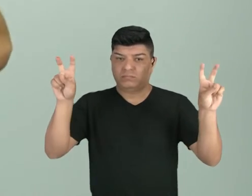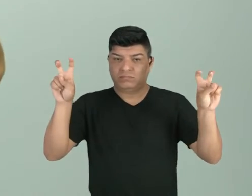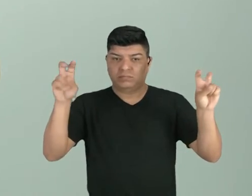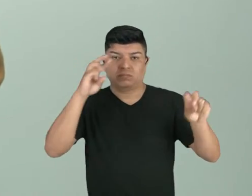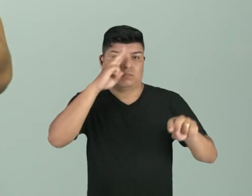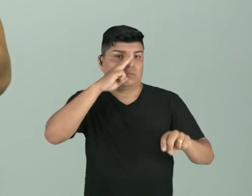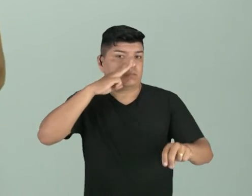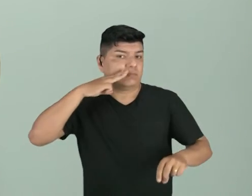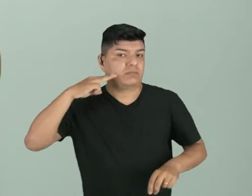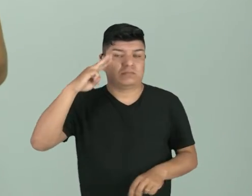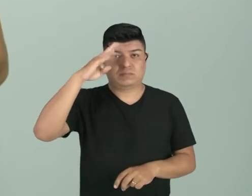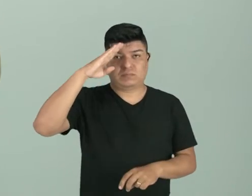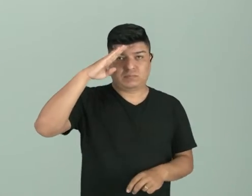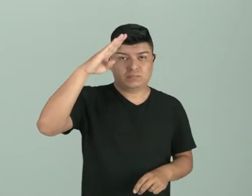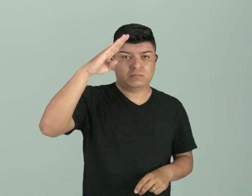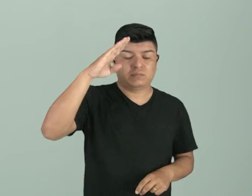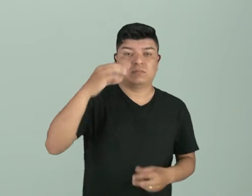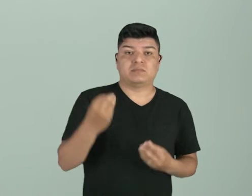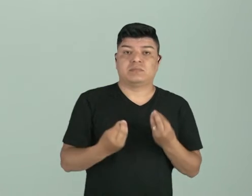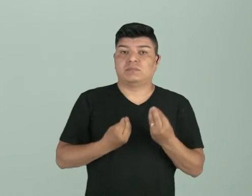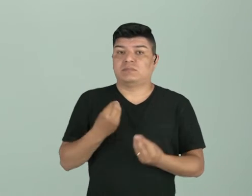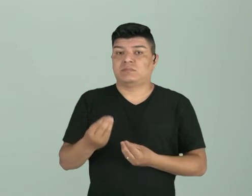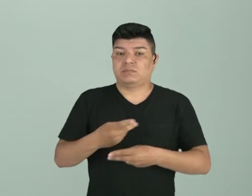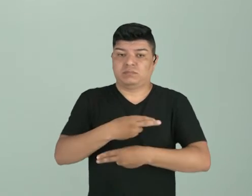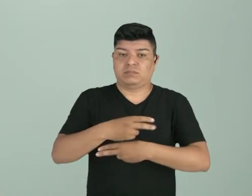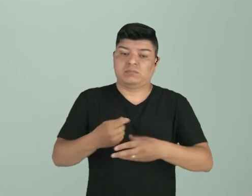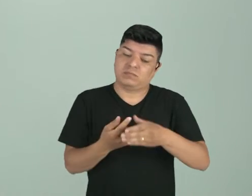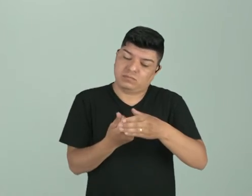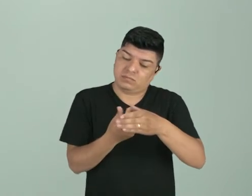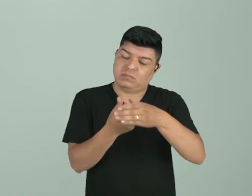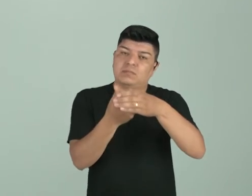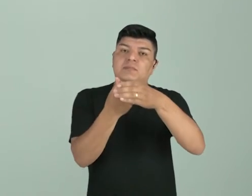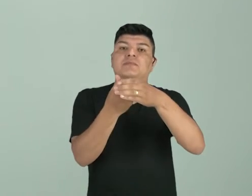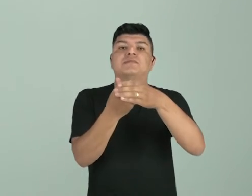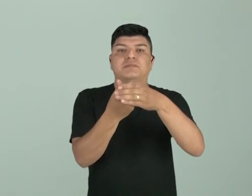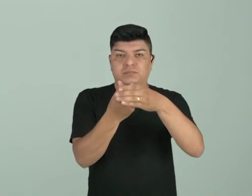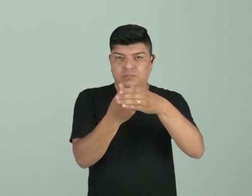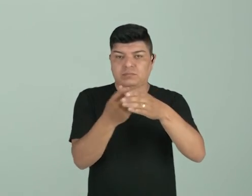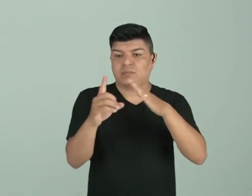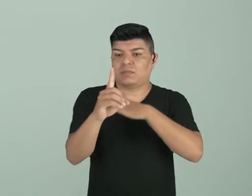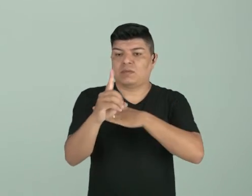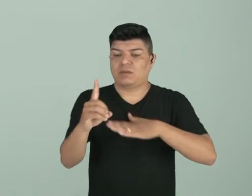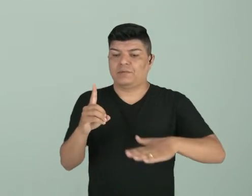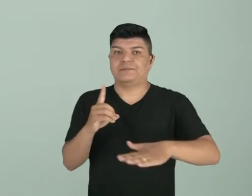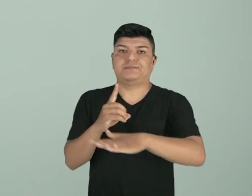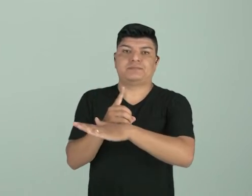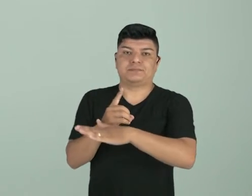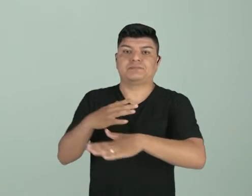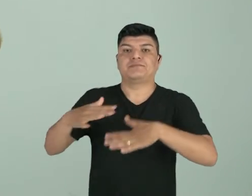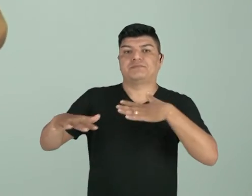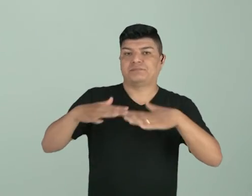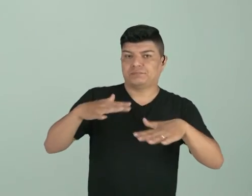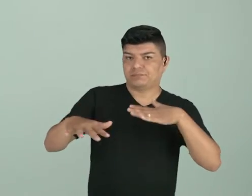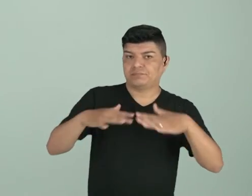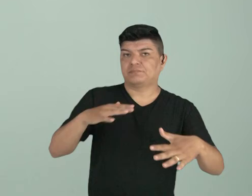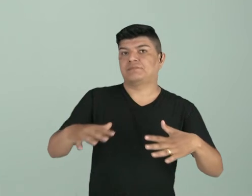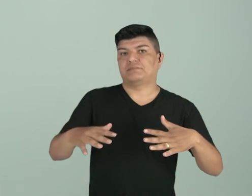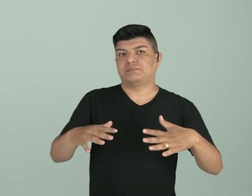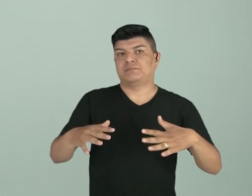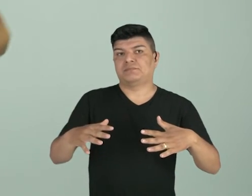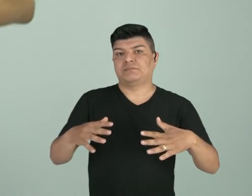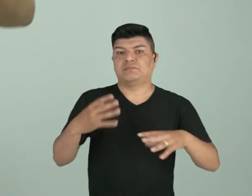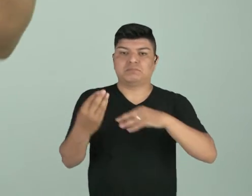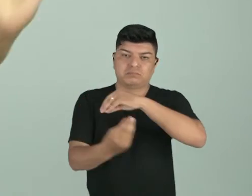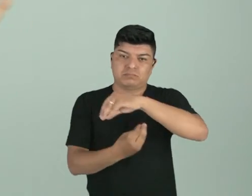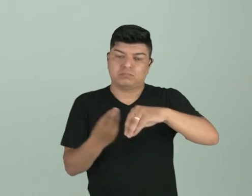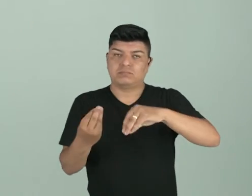marxista, principalmente o modo de produção capitalista. Então a sociedade ela vem nesse movimento cíclico,